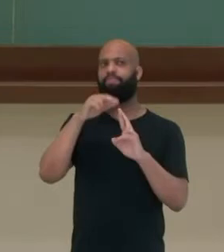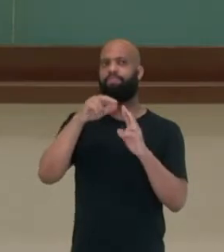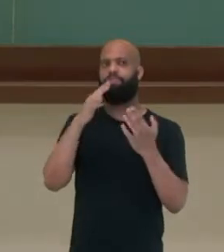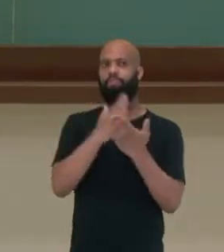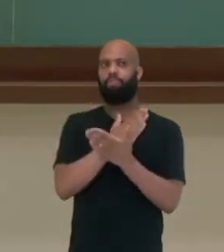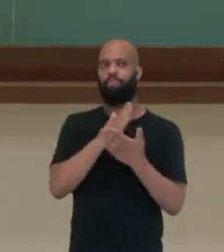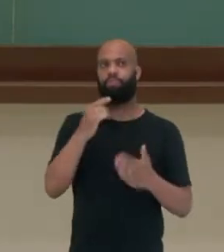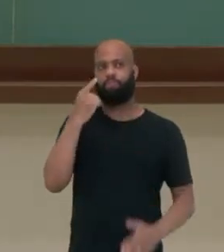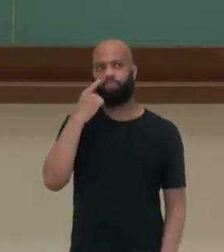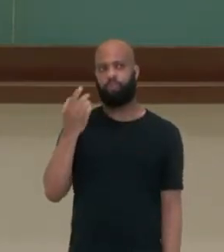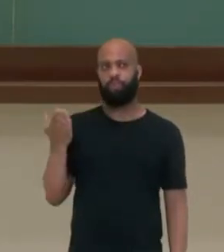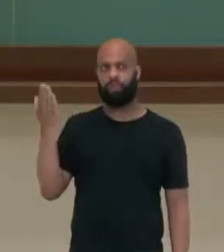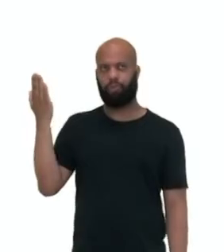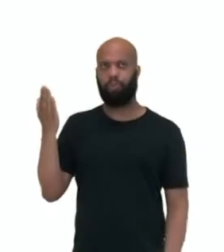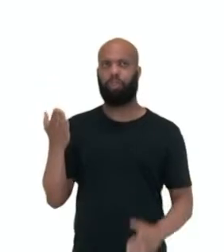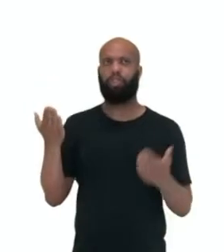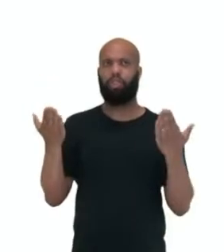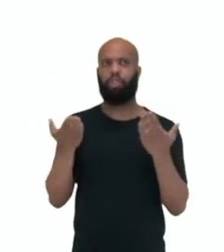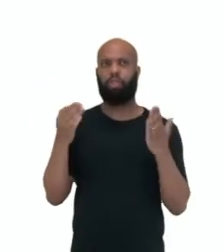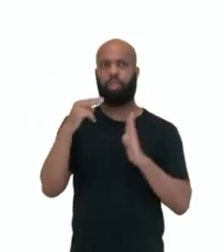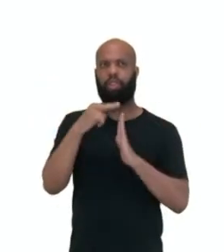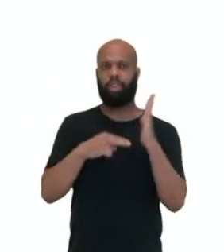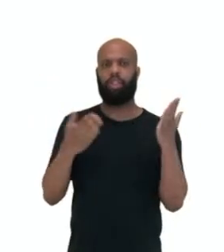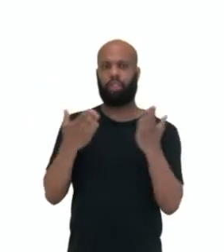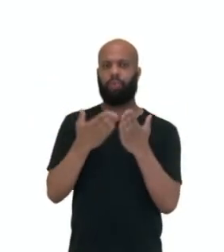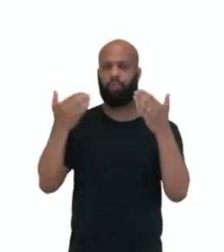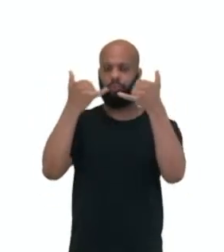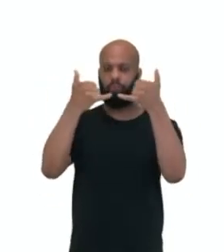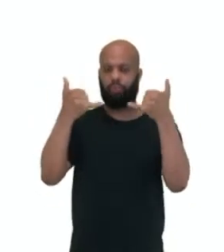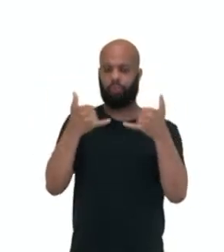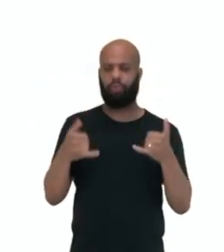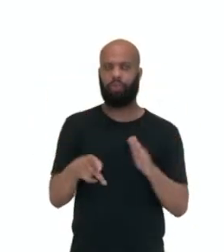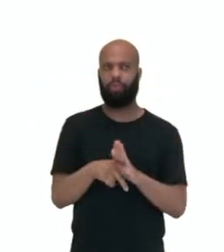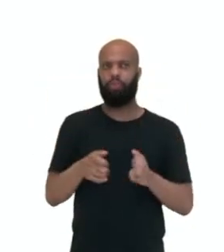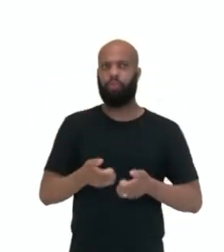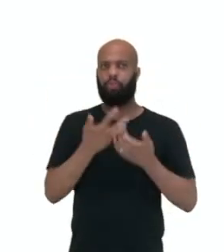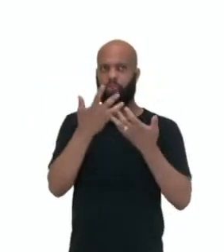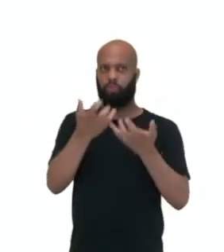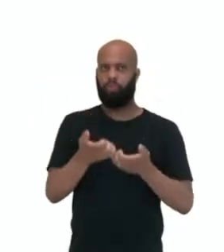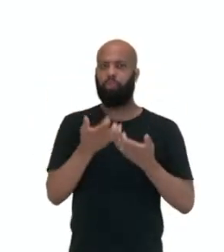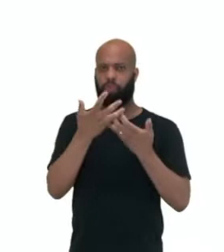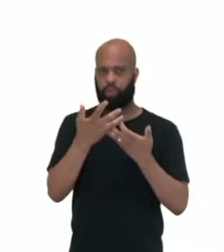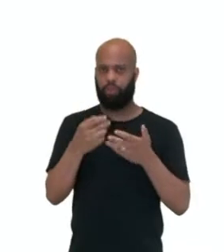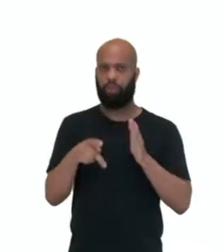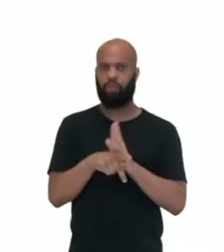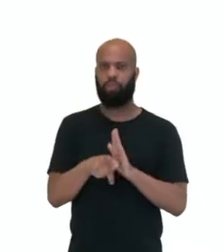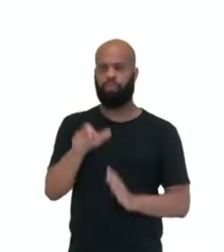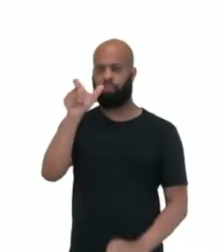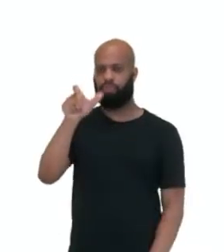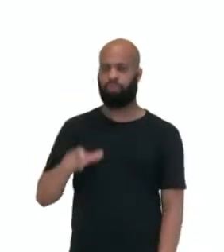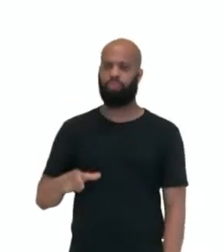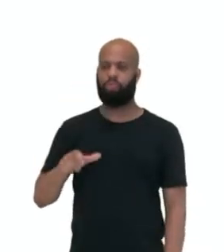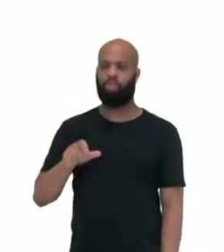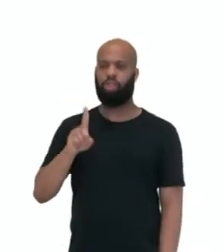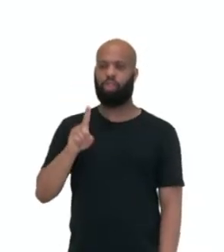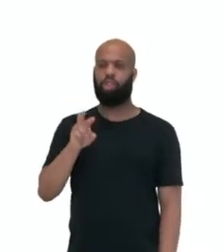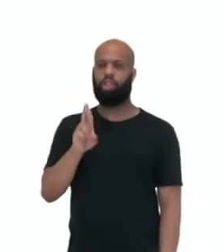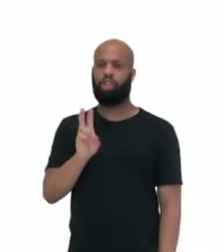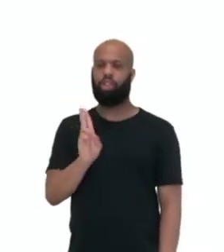referência? Olha lá. Leia alguns versos do poema Eu, Etiqueta, de Carlos Drummond de Andrade, o poeta